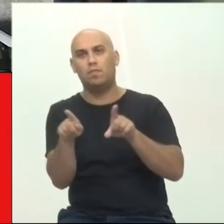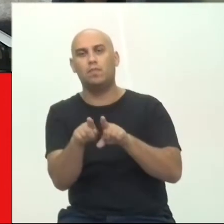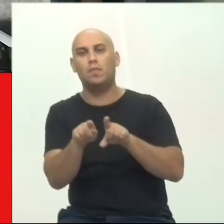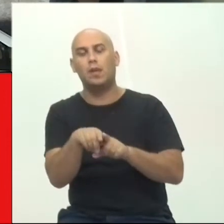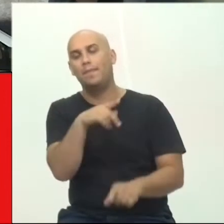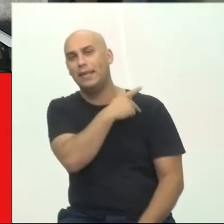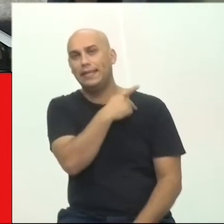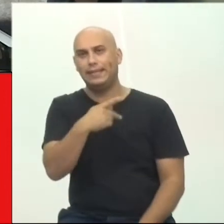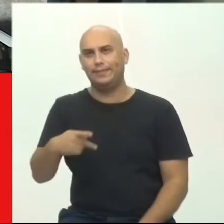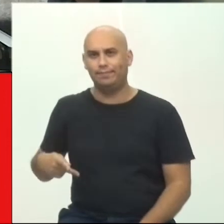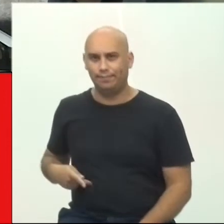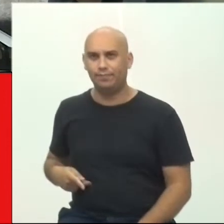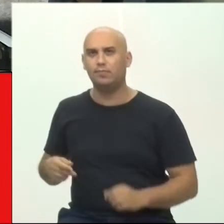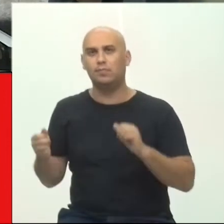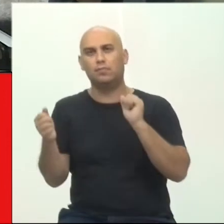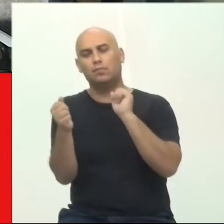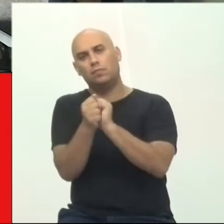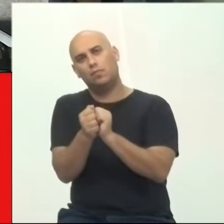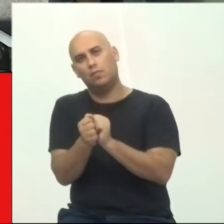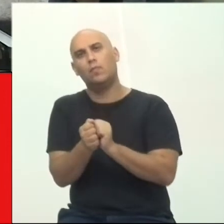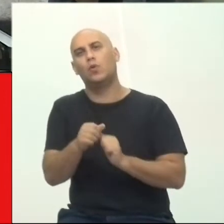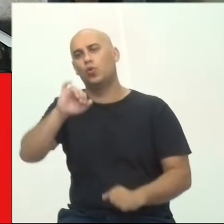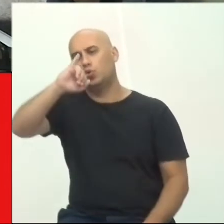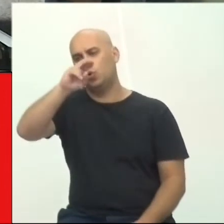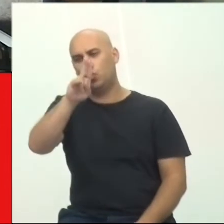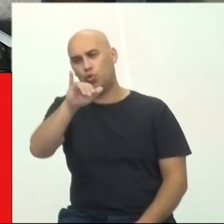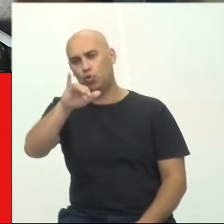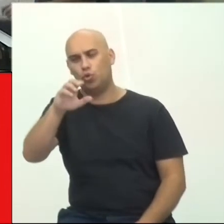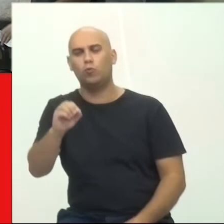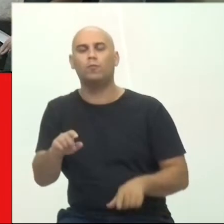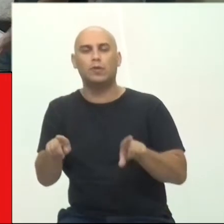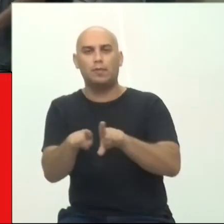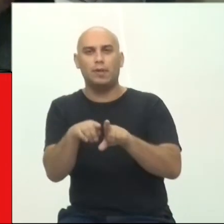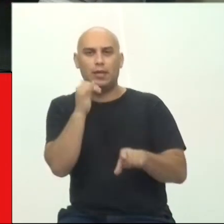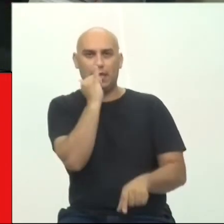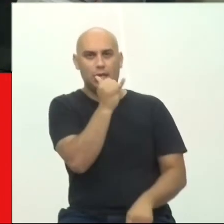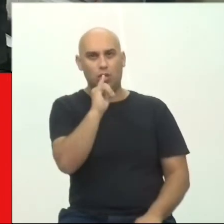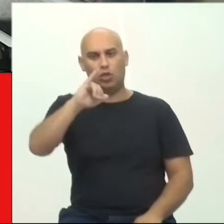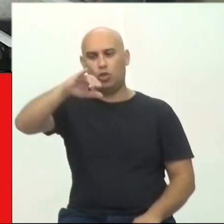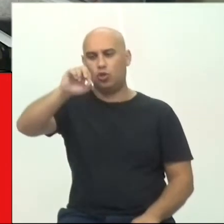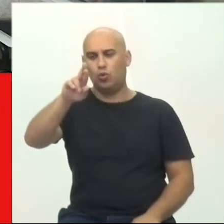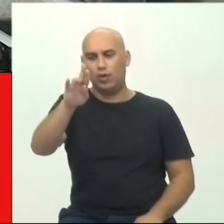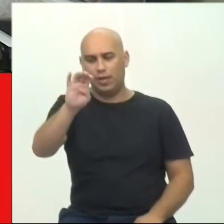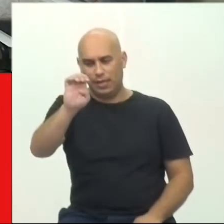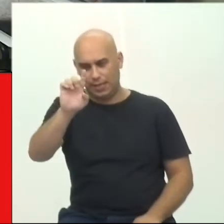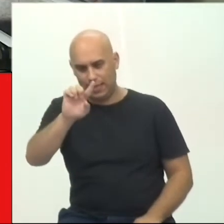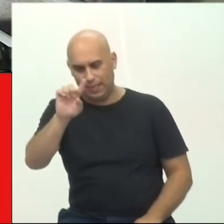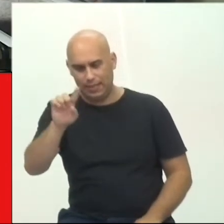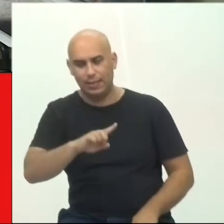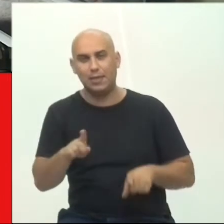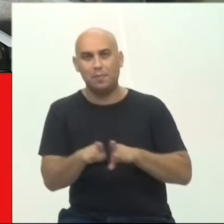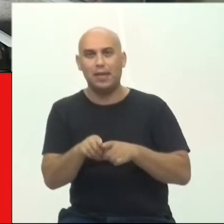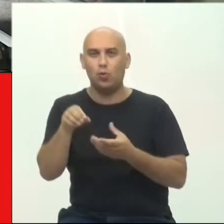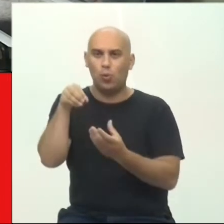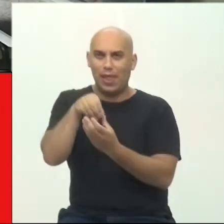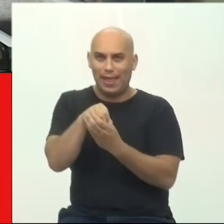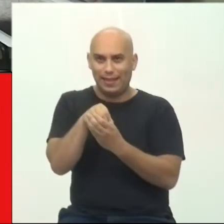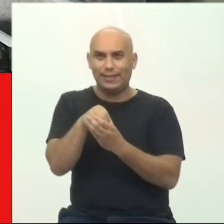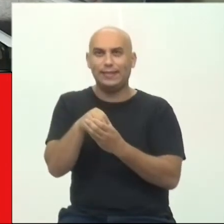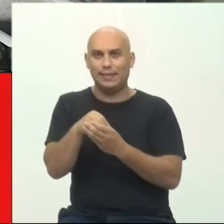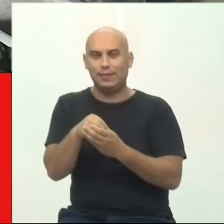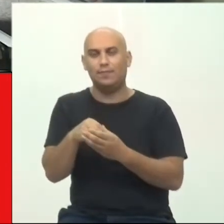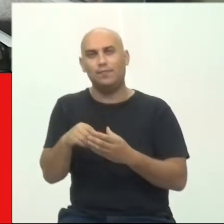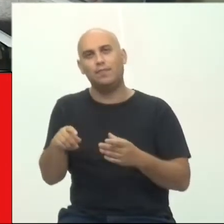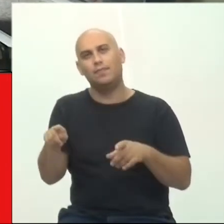presidente Júlio Kaminski, o relator lá, o vereador Juarez, e também a Unesc, né? Só olhando assim